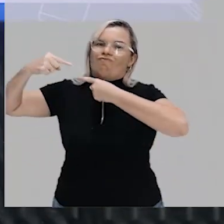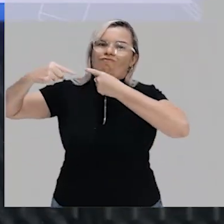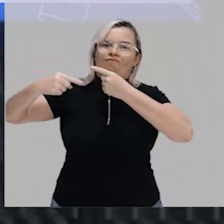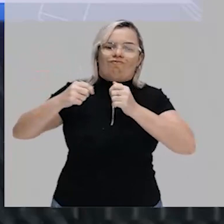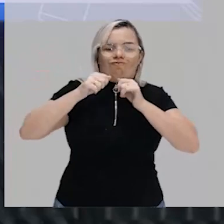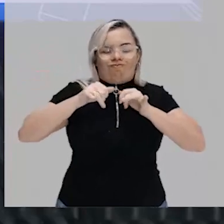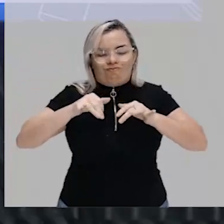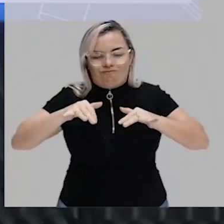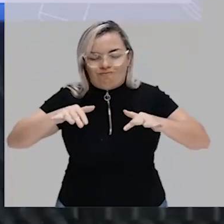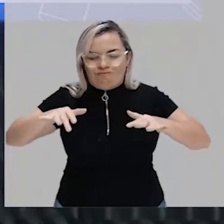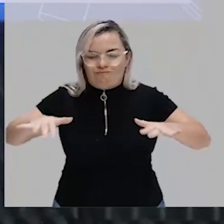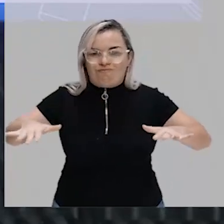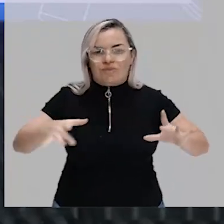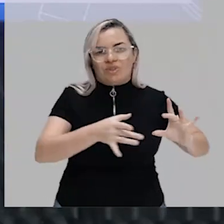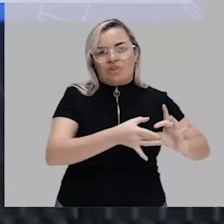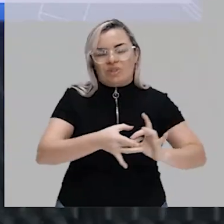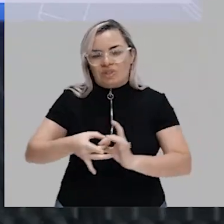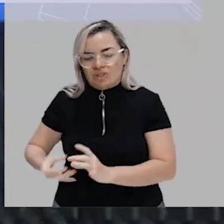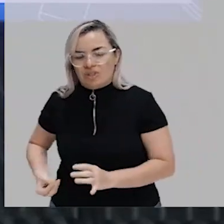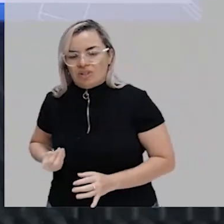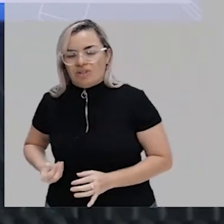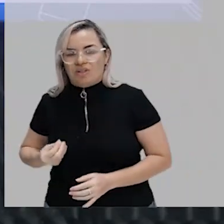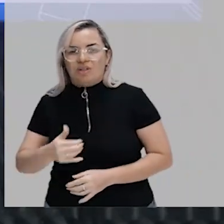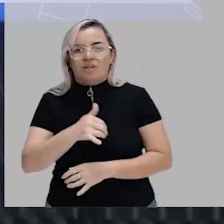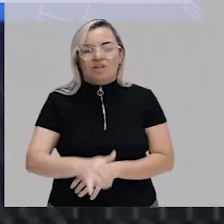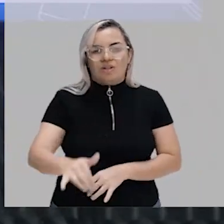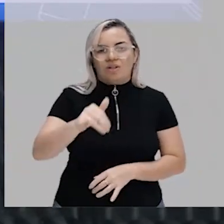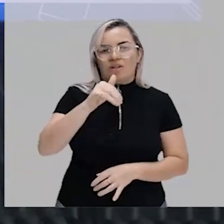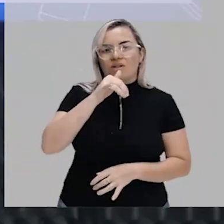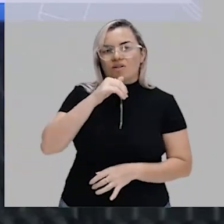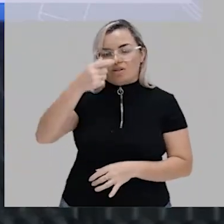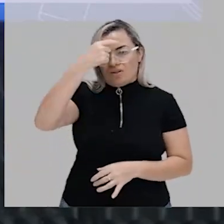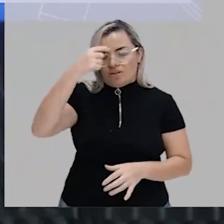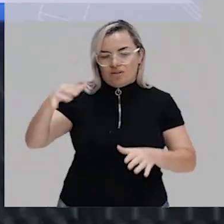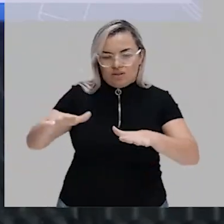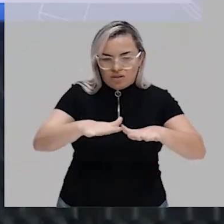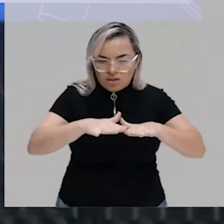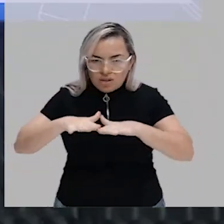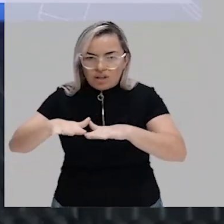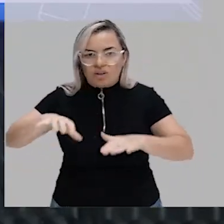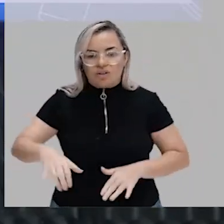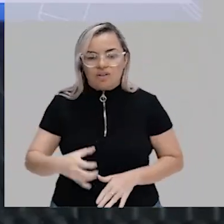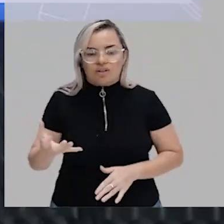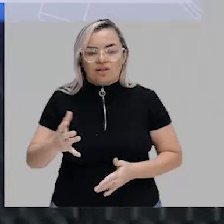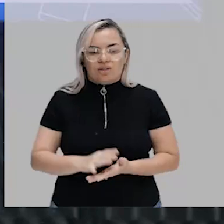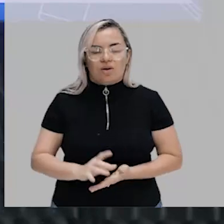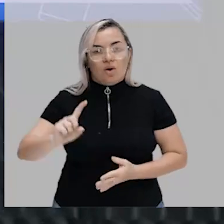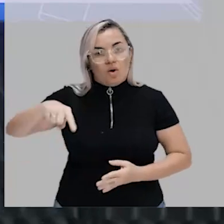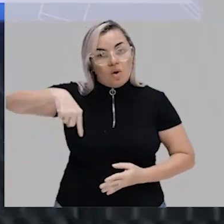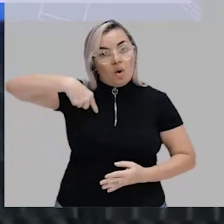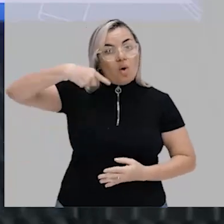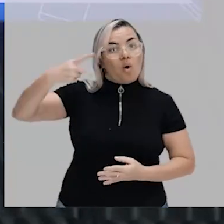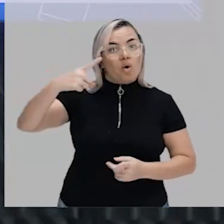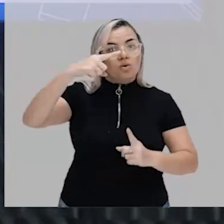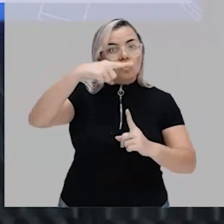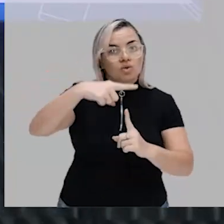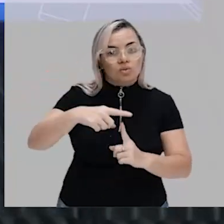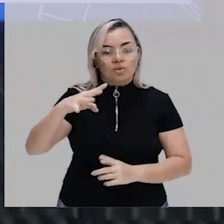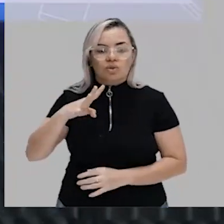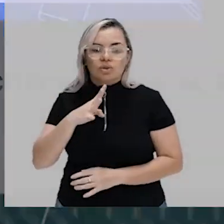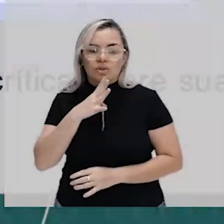ok? Então a gente tem um exemplo aí de como opera o senso comum. Vamos adiante então, vamos conhecer outros tipos de